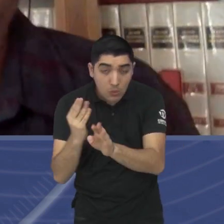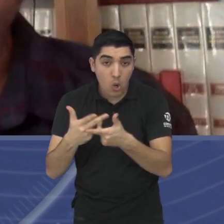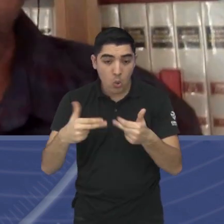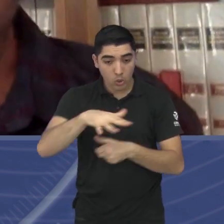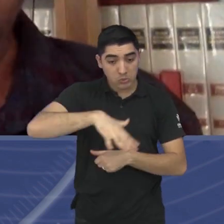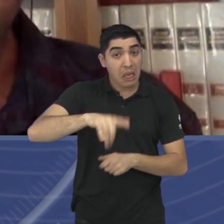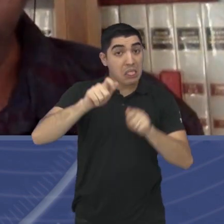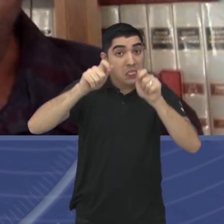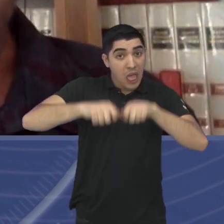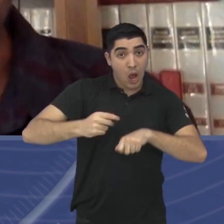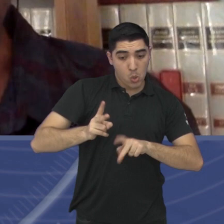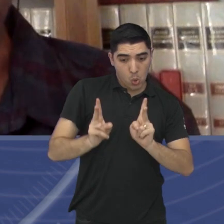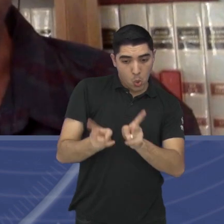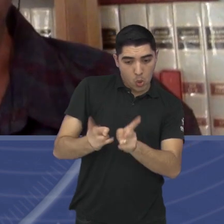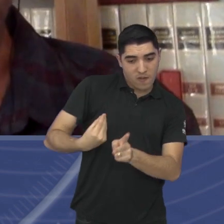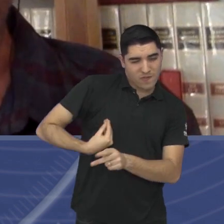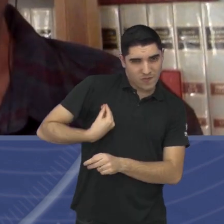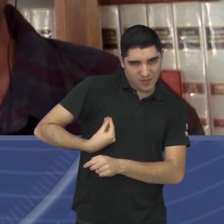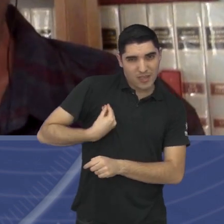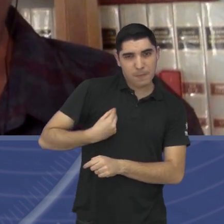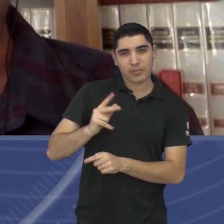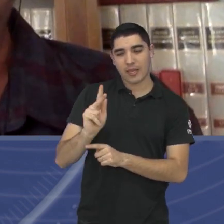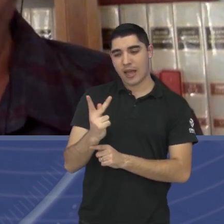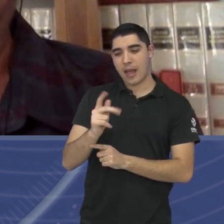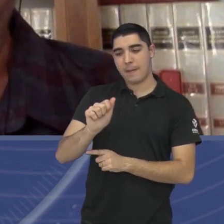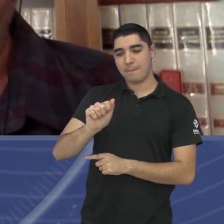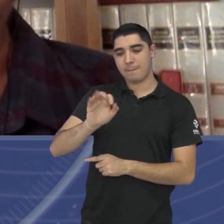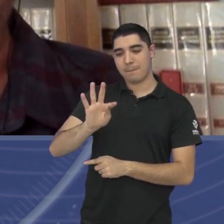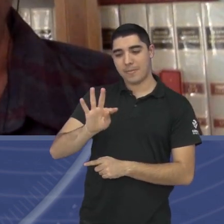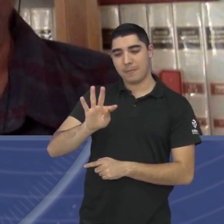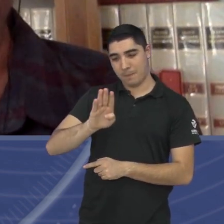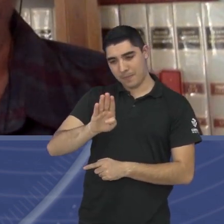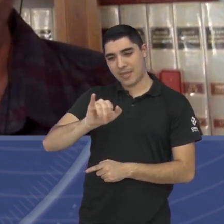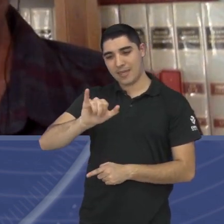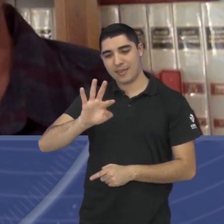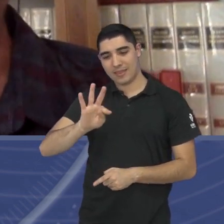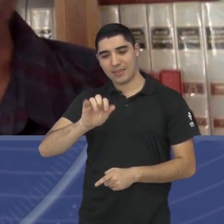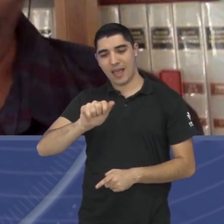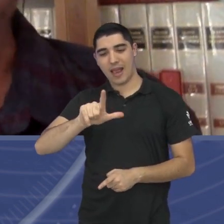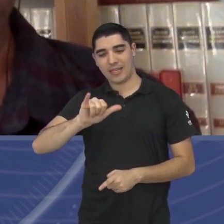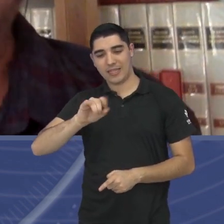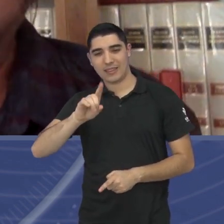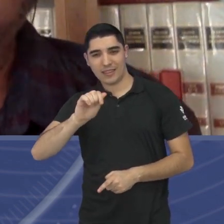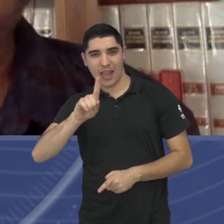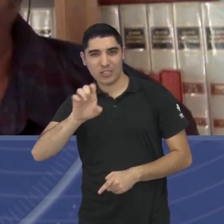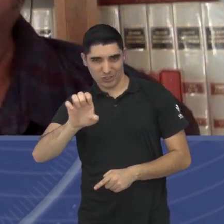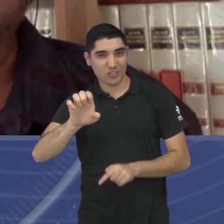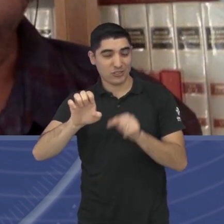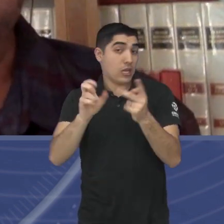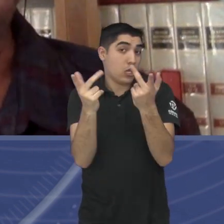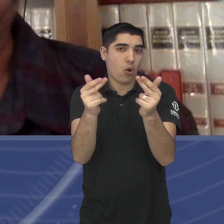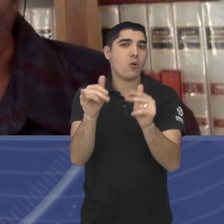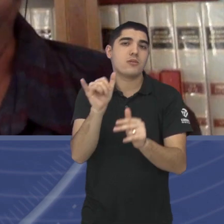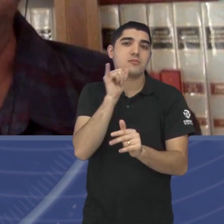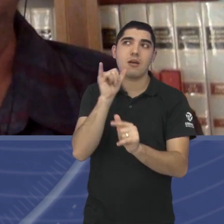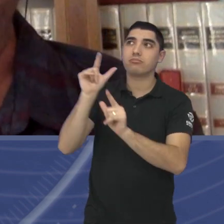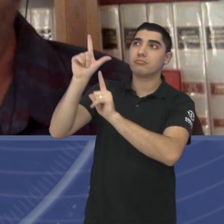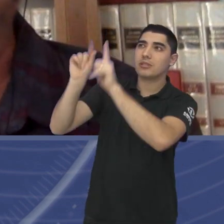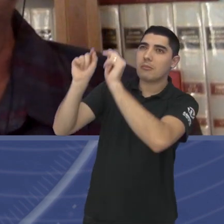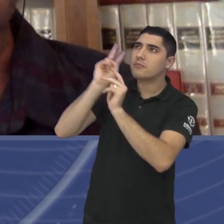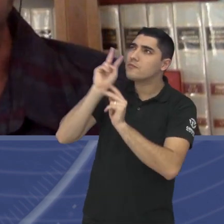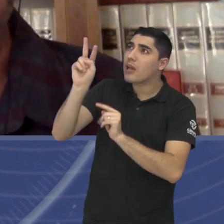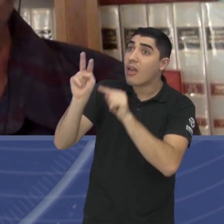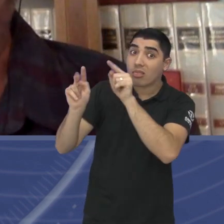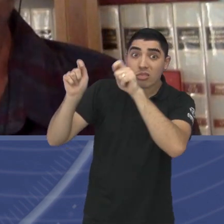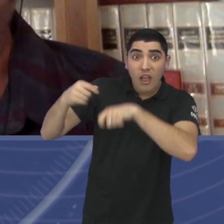de zona de habitabilidade, né, que assim é chamado a região em torno de estrelas,